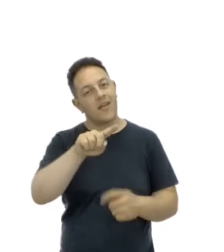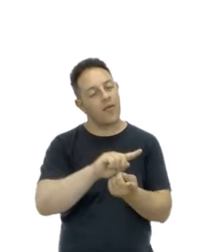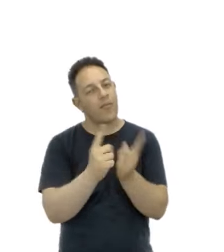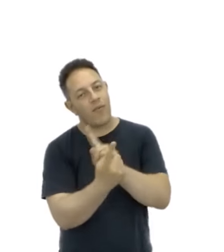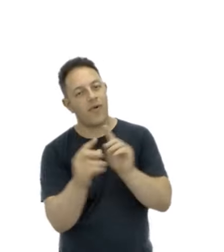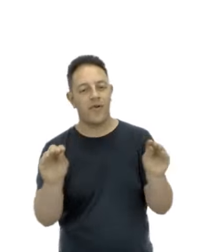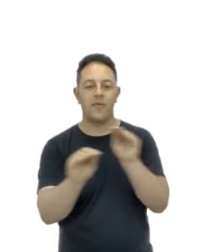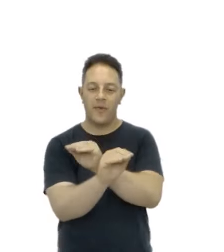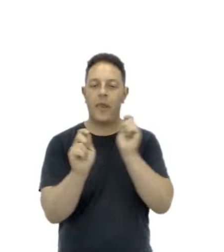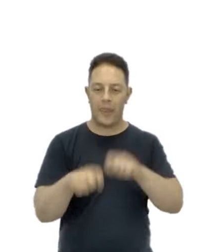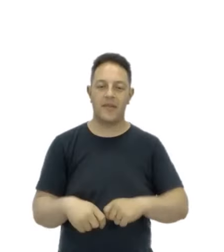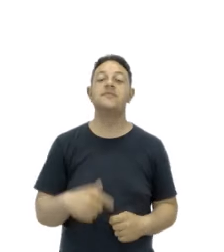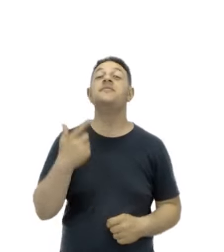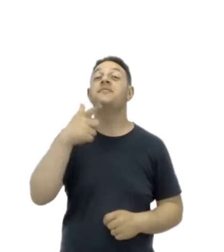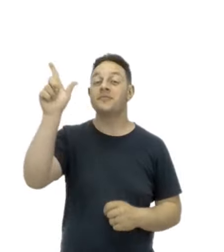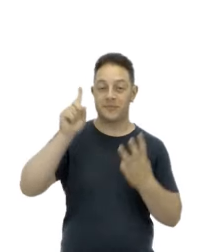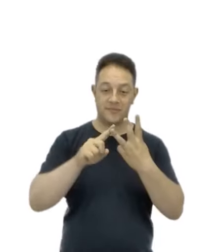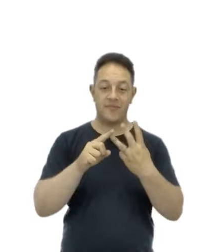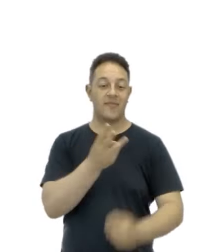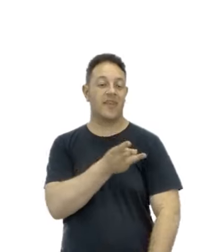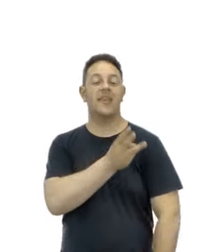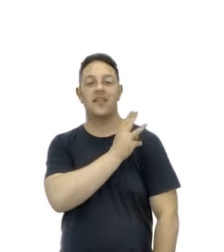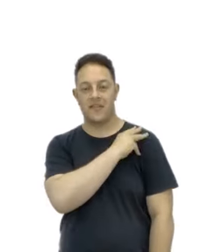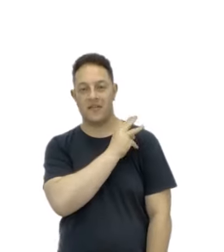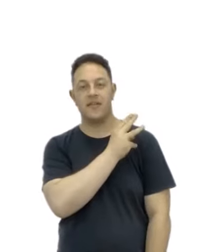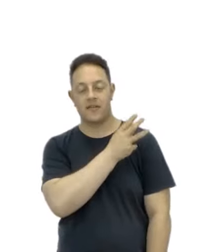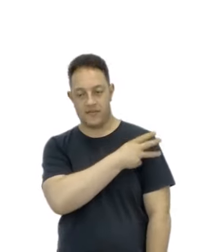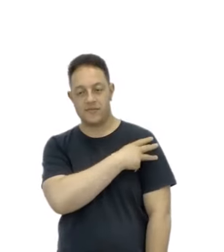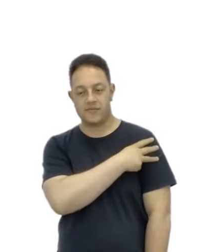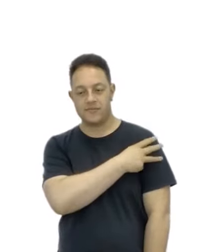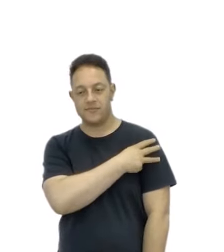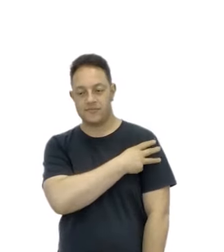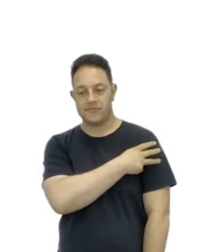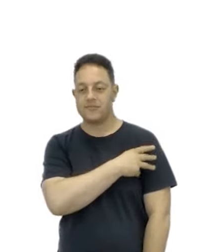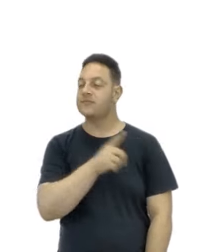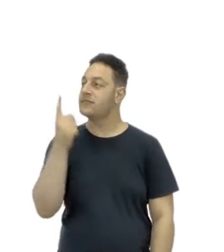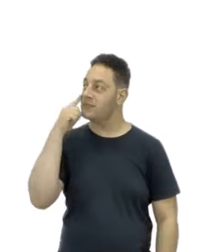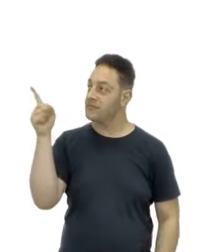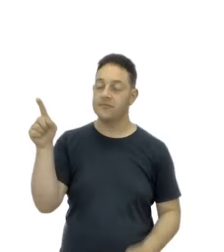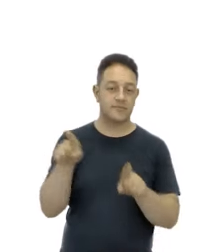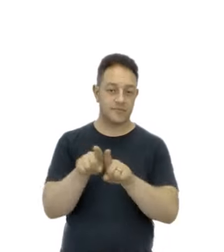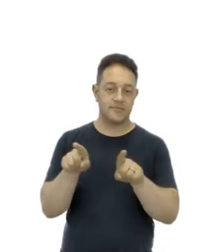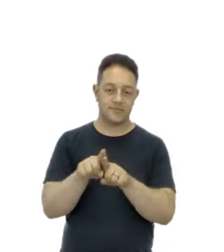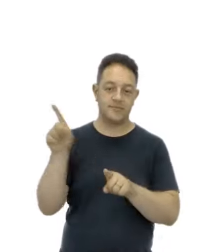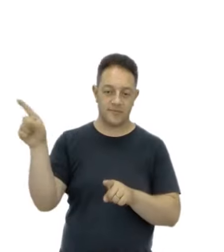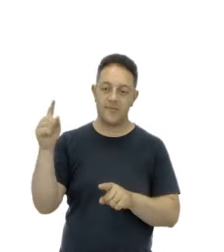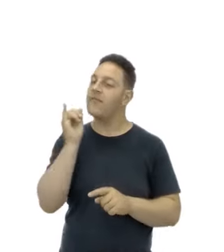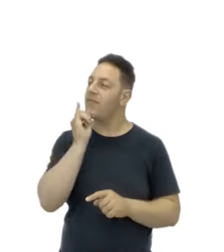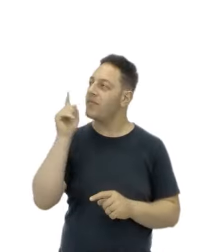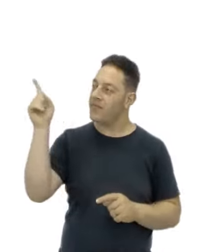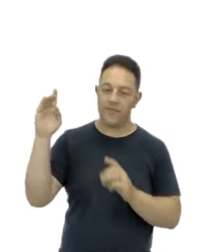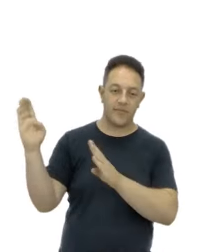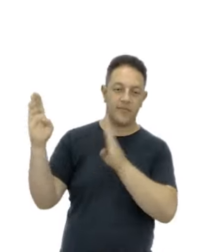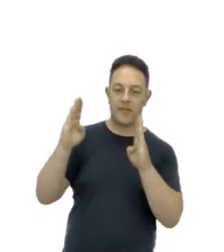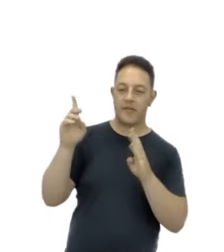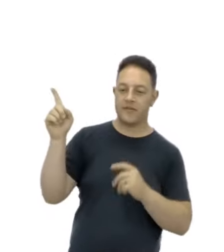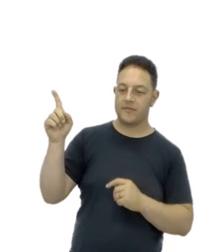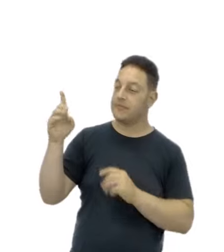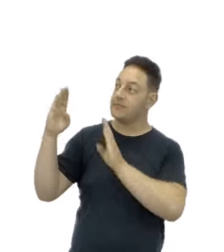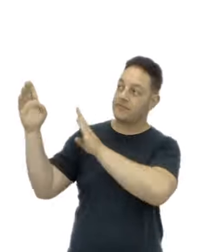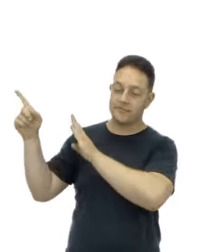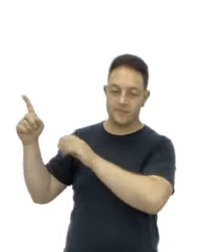ano, né? Então, vamos lá. Então, o mesmo pode ser visto também, né, nessa situação aqui apresentada,